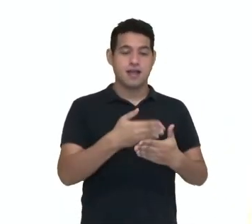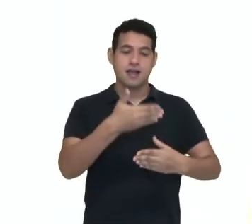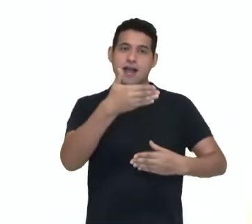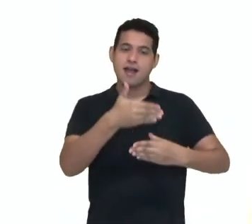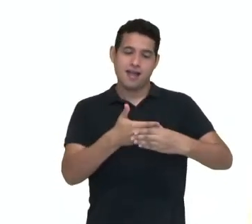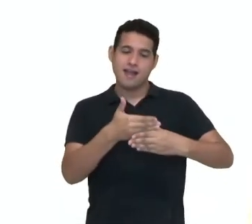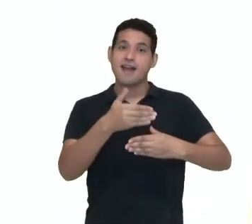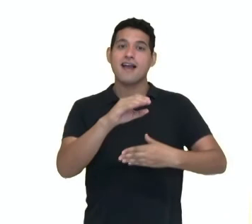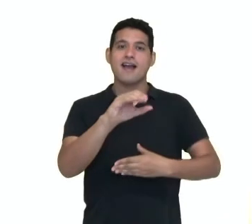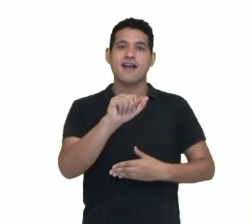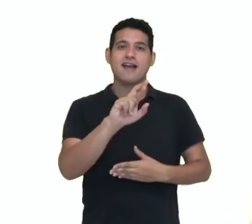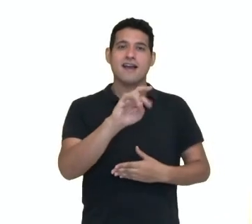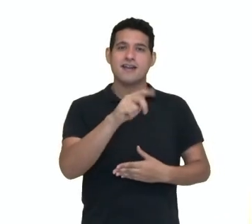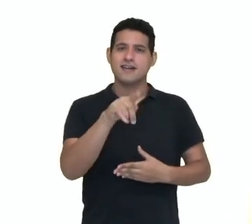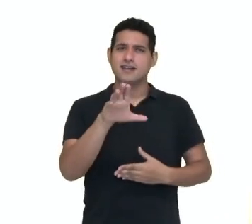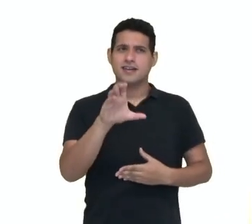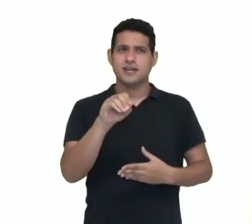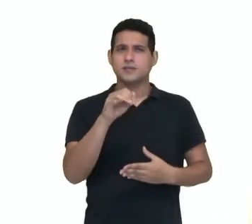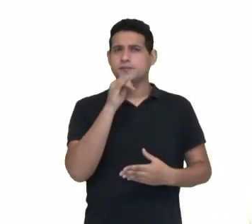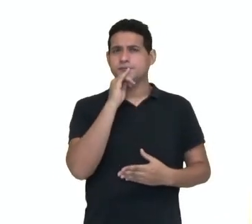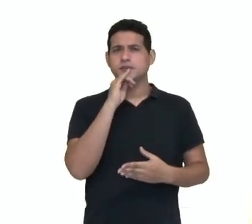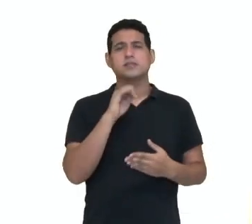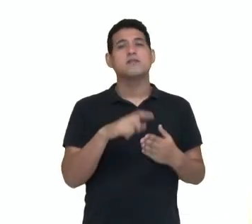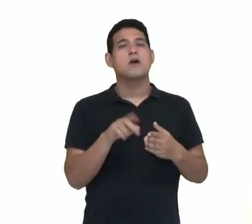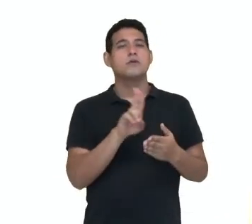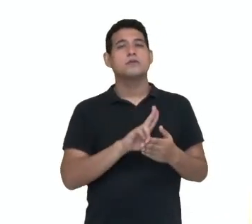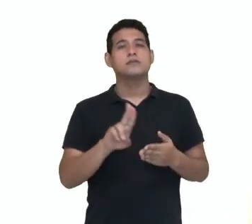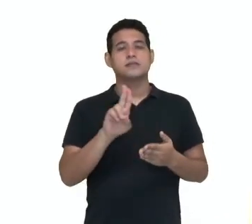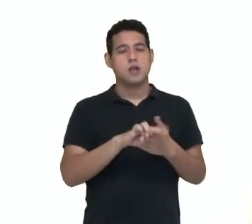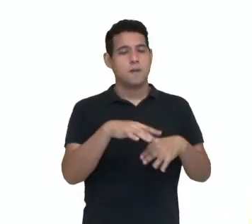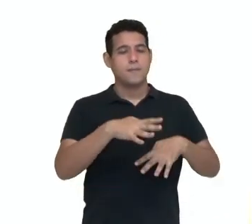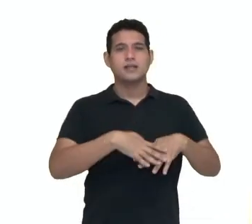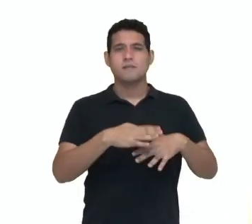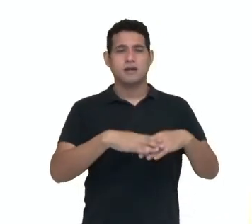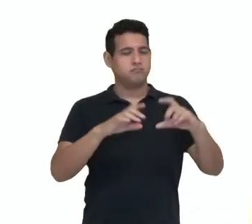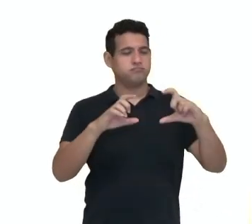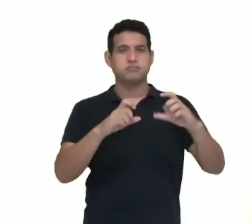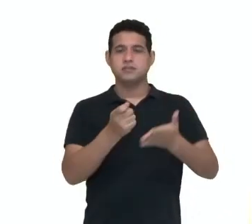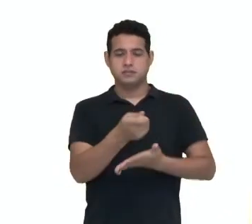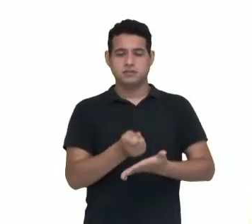você vai fazer, presta atenção. Faça cartões com expressões matemáticas que sejam